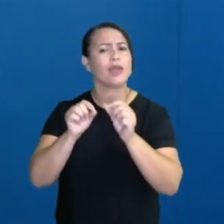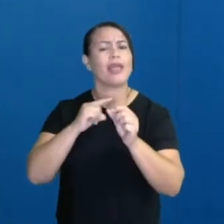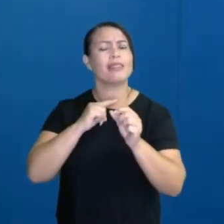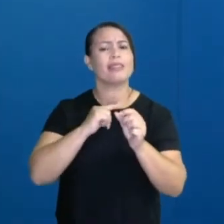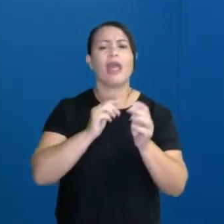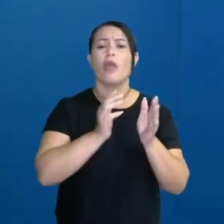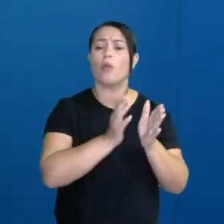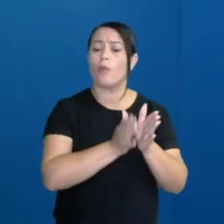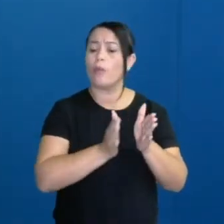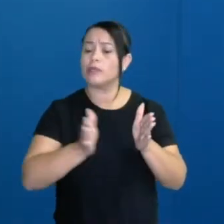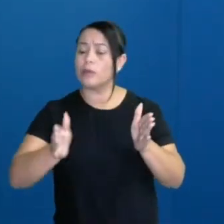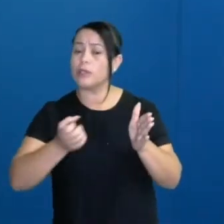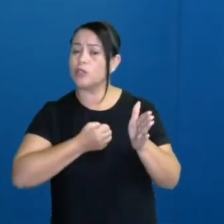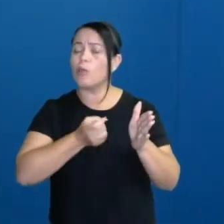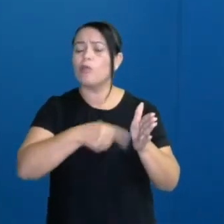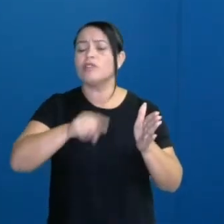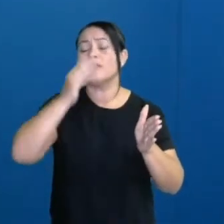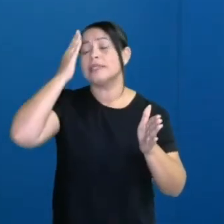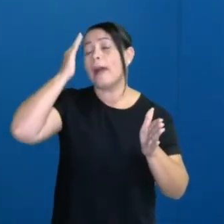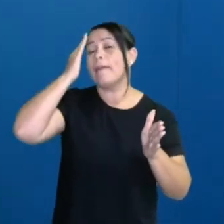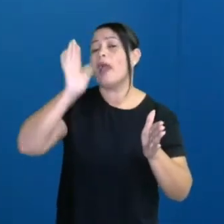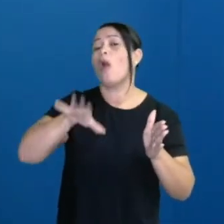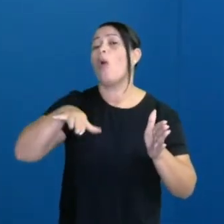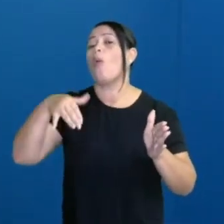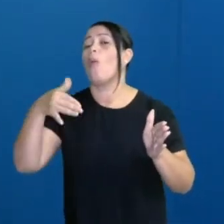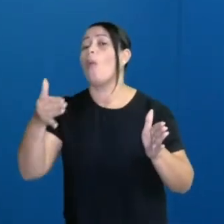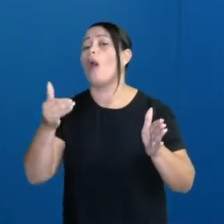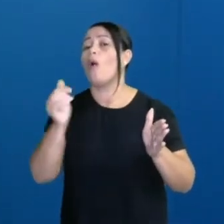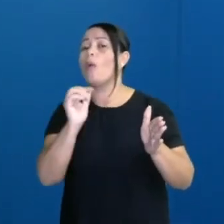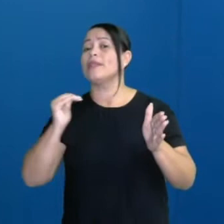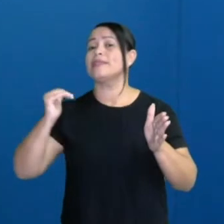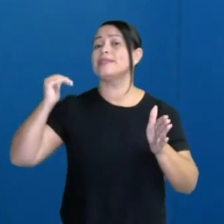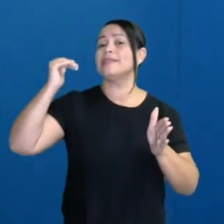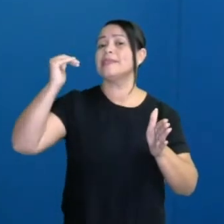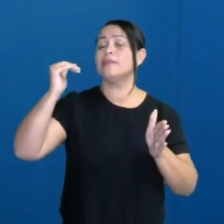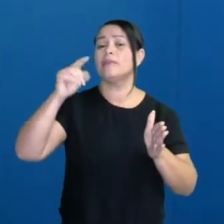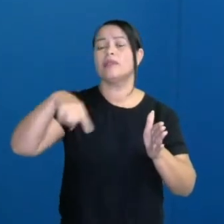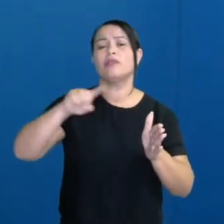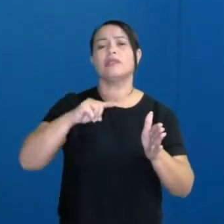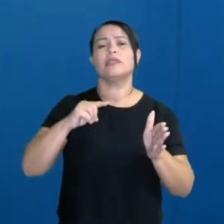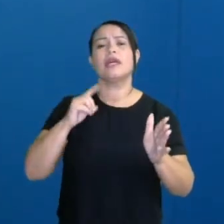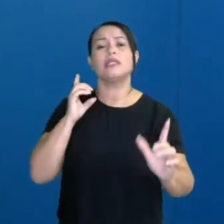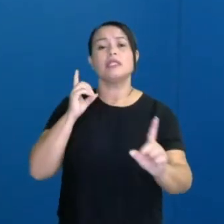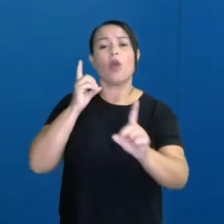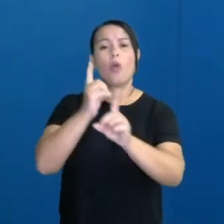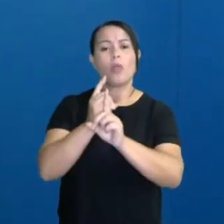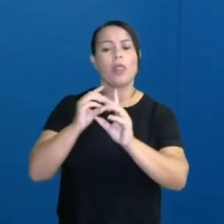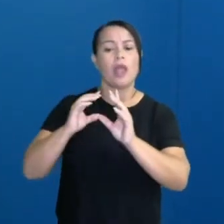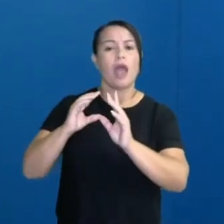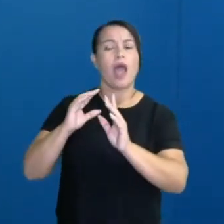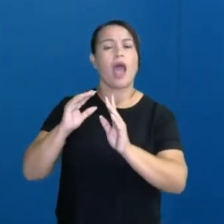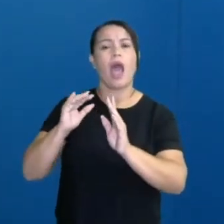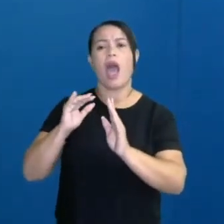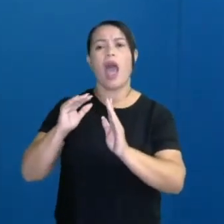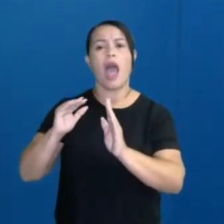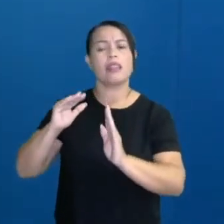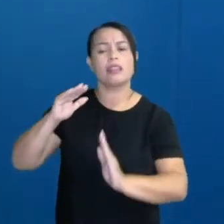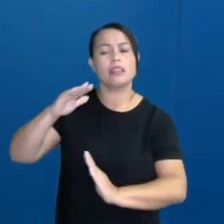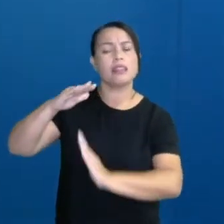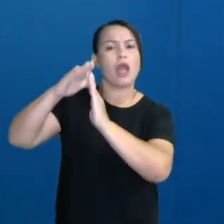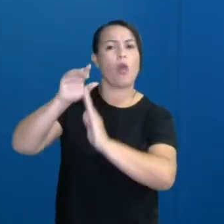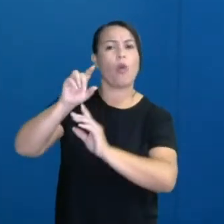uma sequência aqui numérica e você vai descobrir a sequência de cima, tá? Até você chegar ao topo, ao último